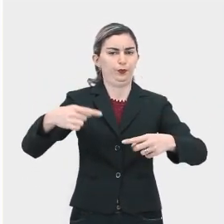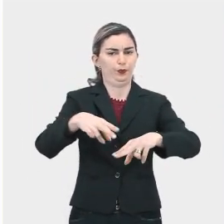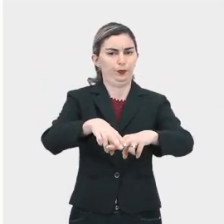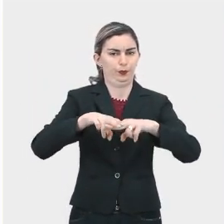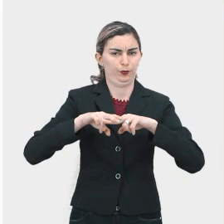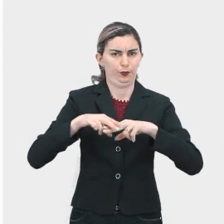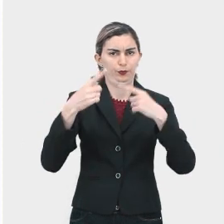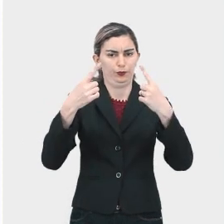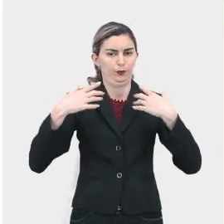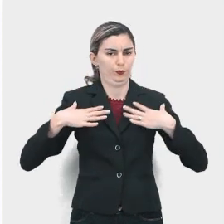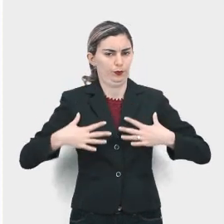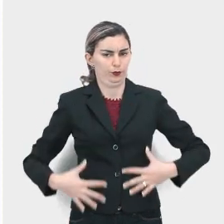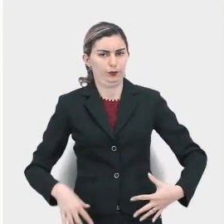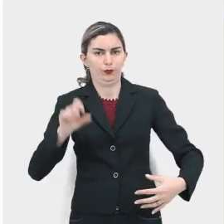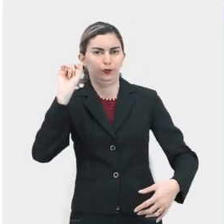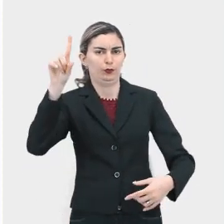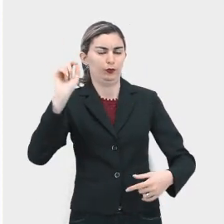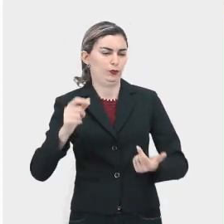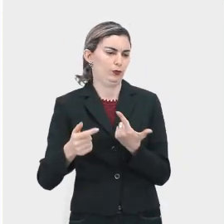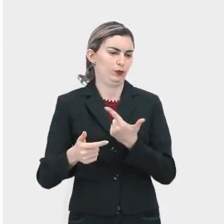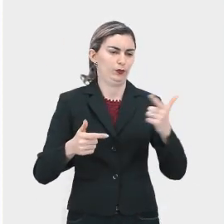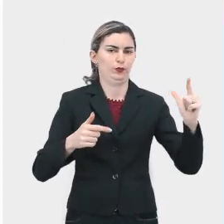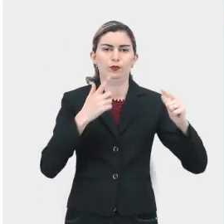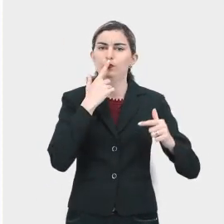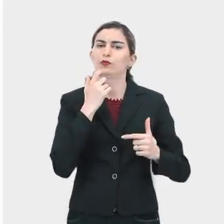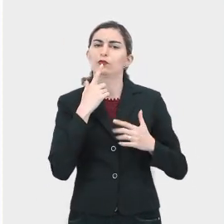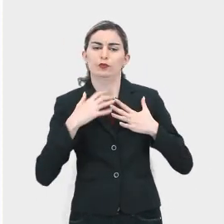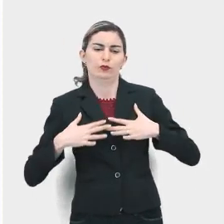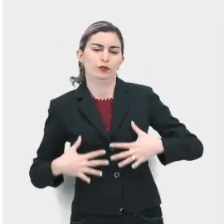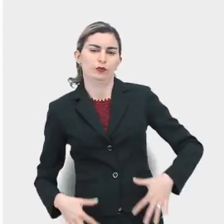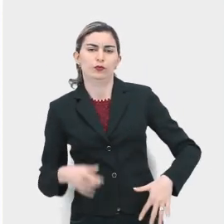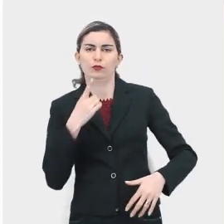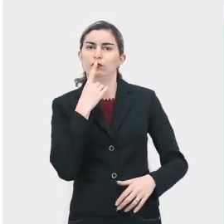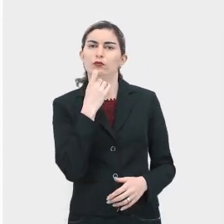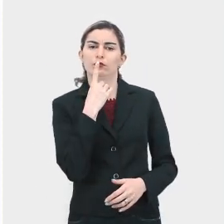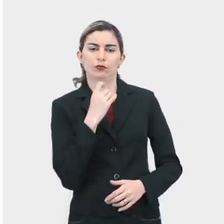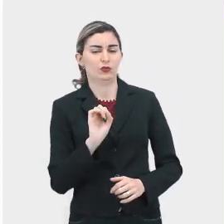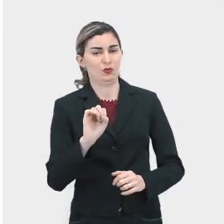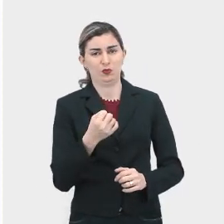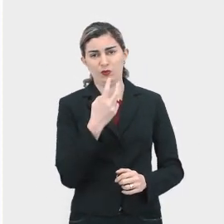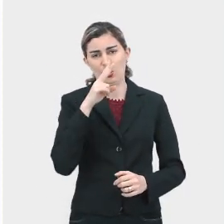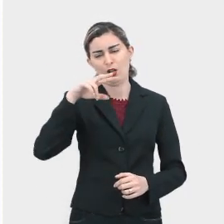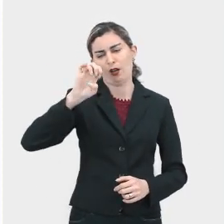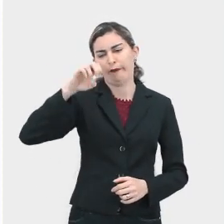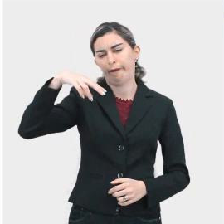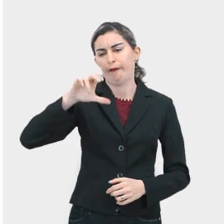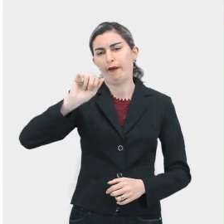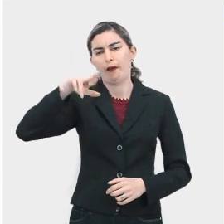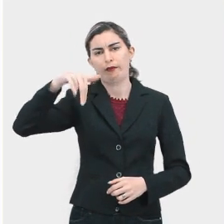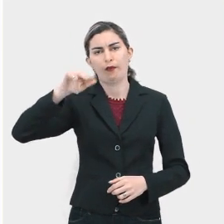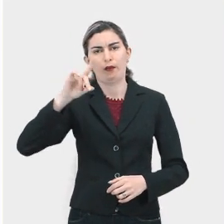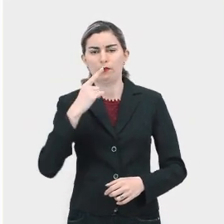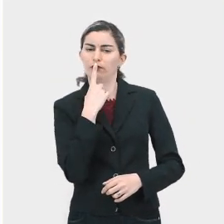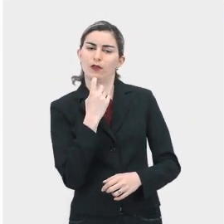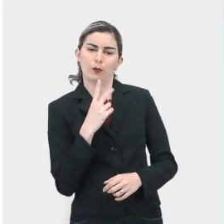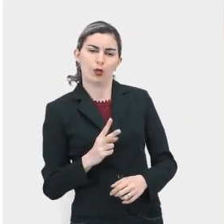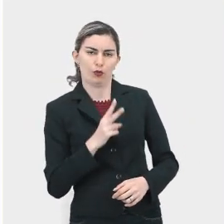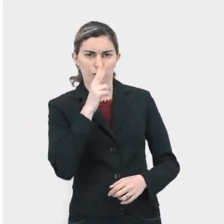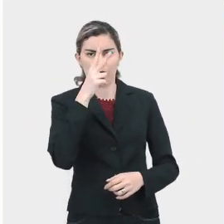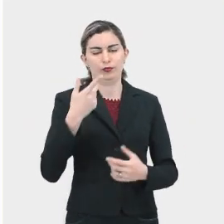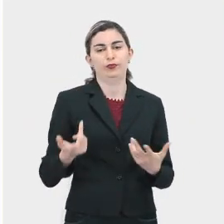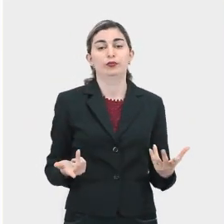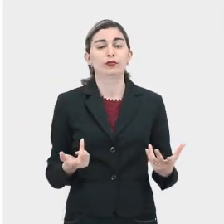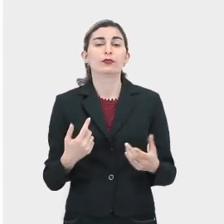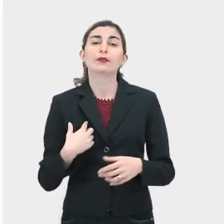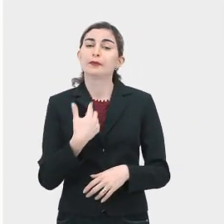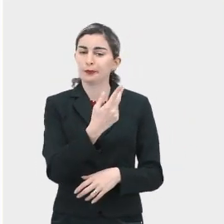azul e o outro está vestido da cor vermelha, ou encarnado, como se chamam na música, tá bom? Então, esses dois